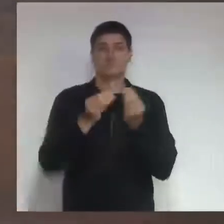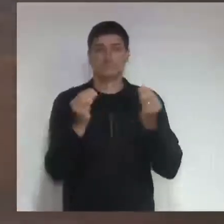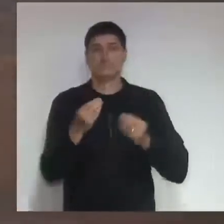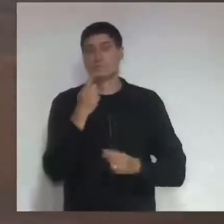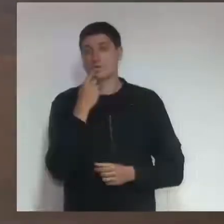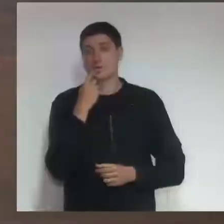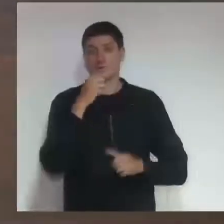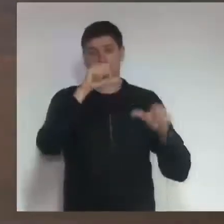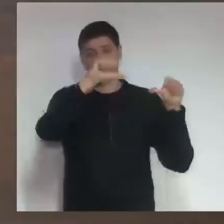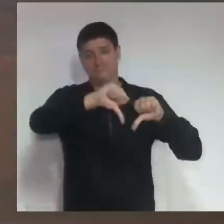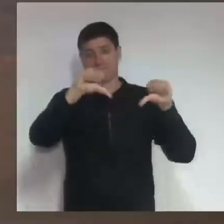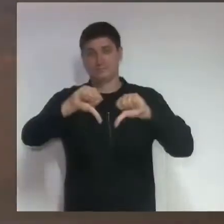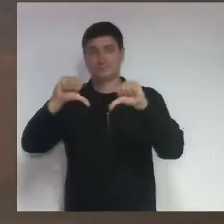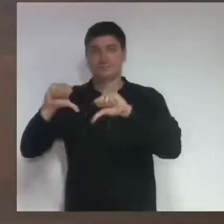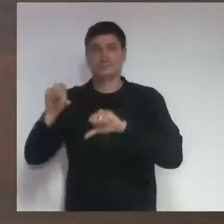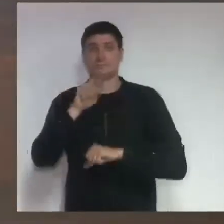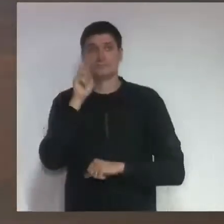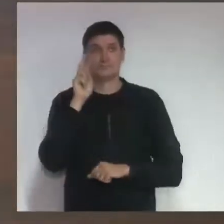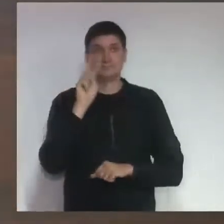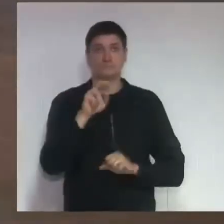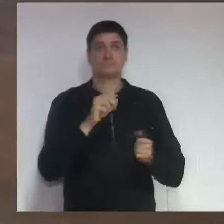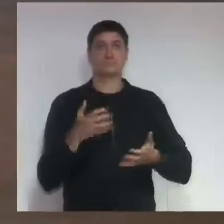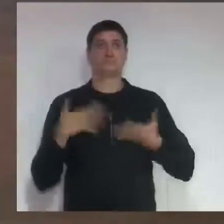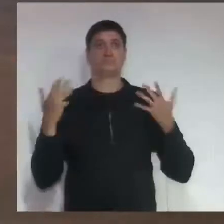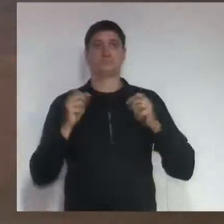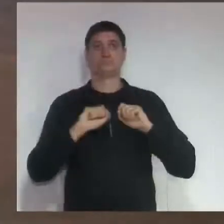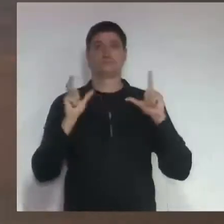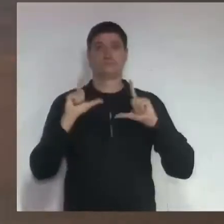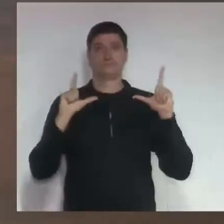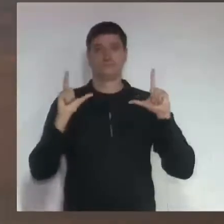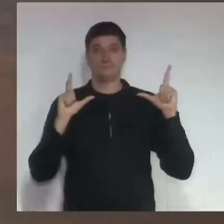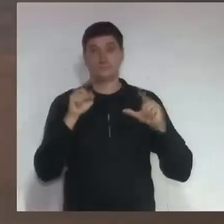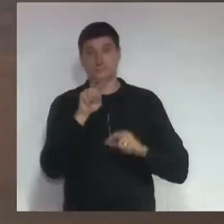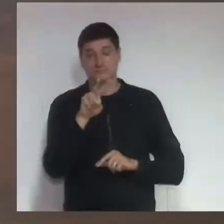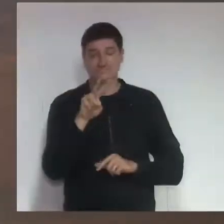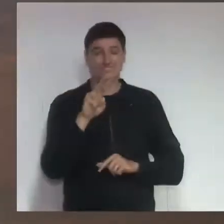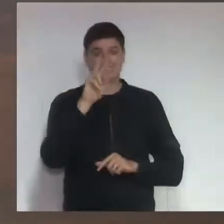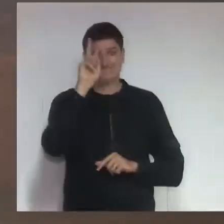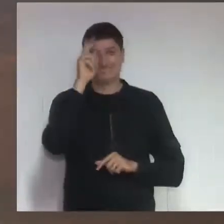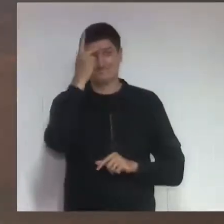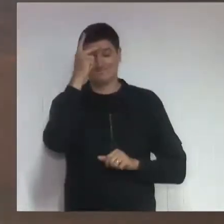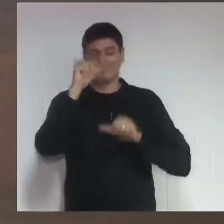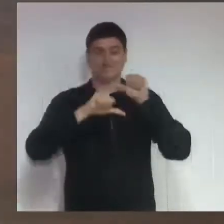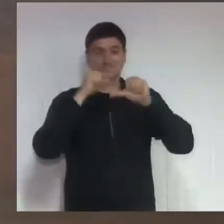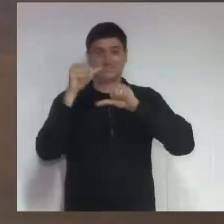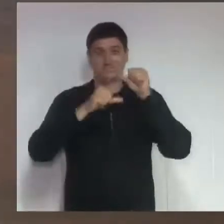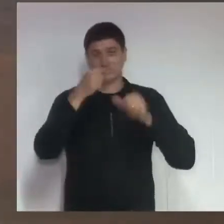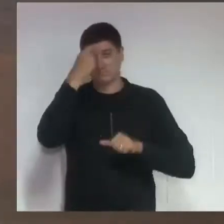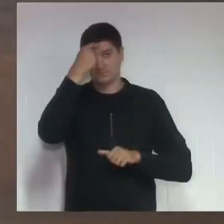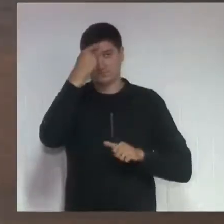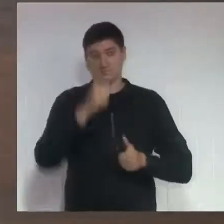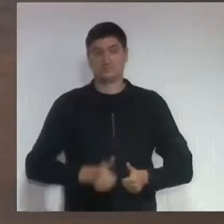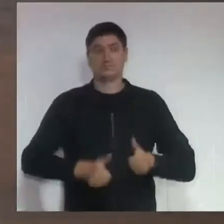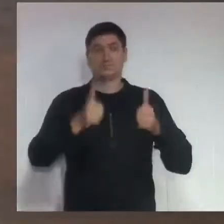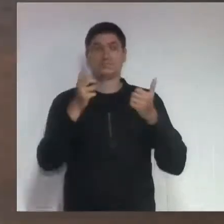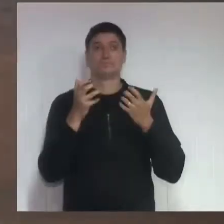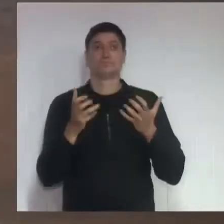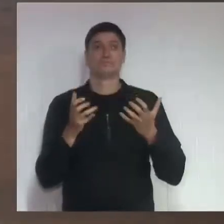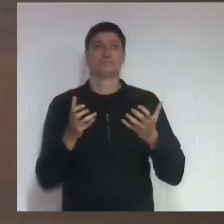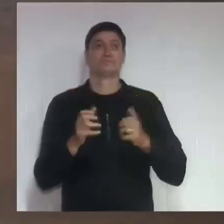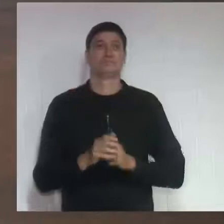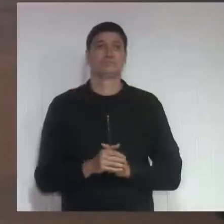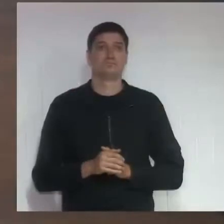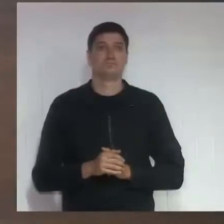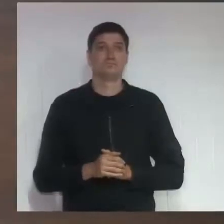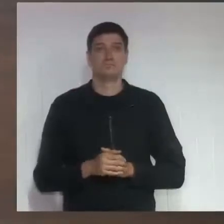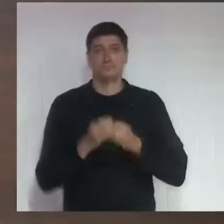totalmente devastada, a gente muda a nossa consciência. Qual que é a importância? O fundamental é que esses instrumentos